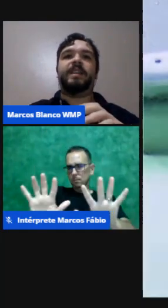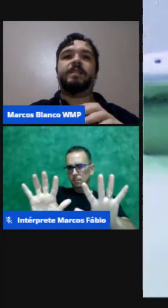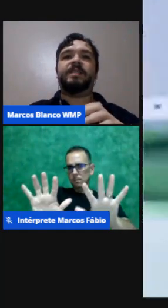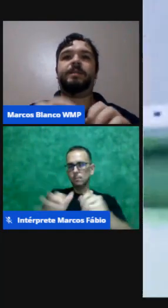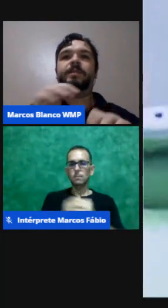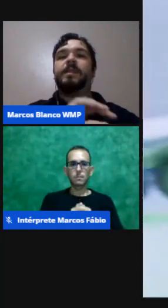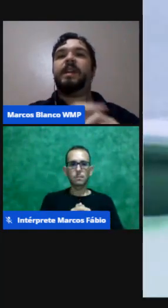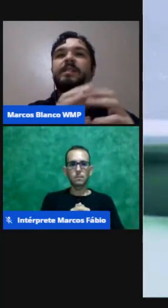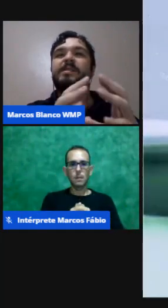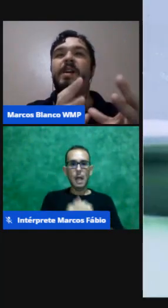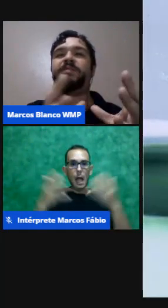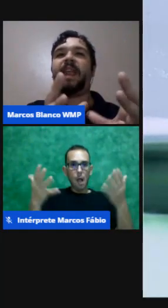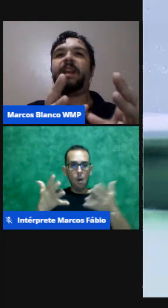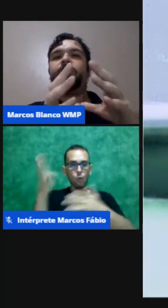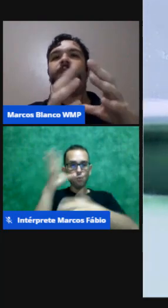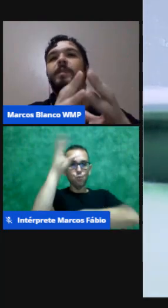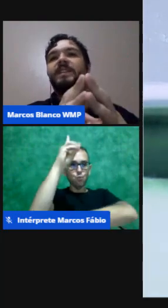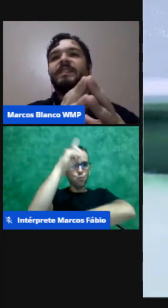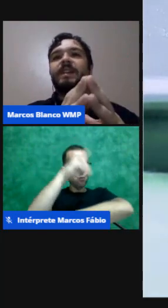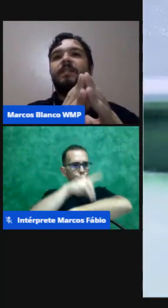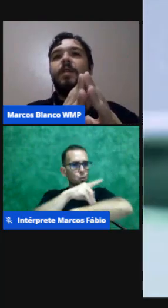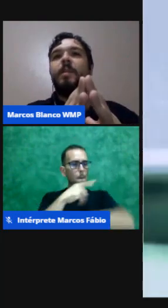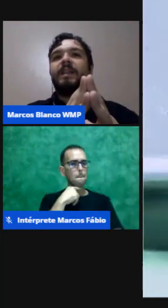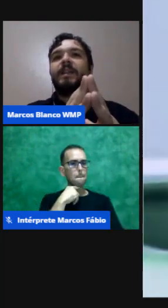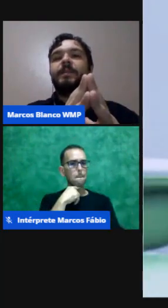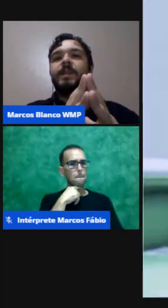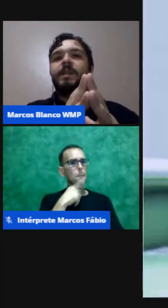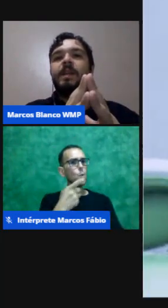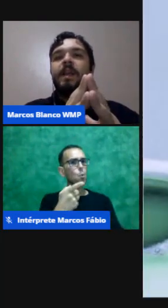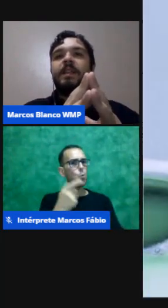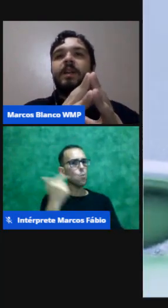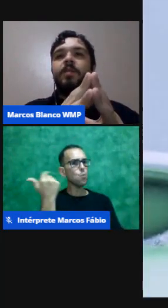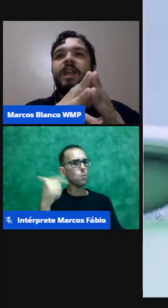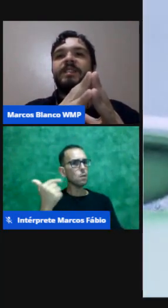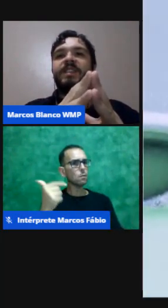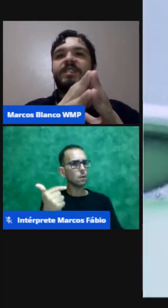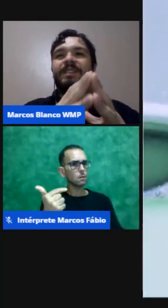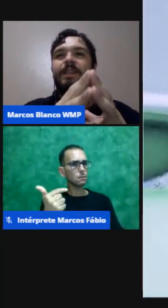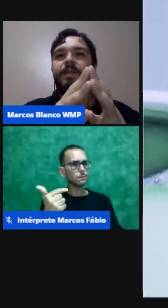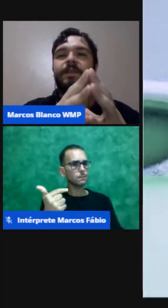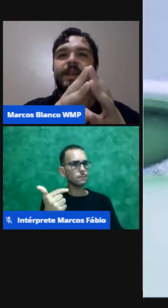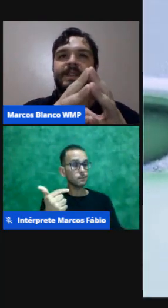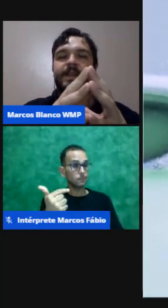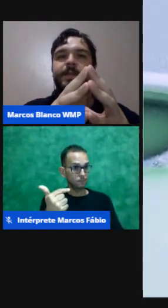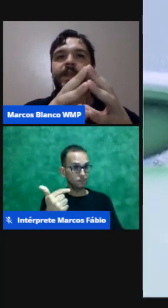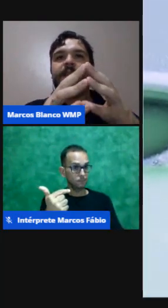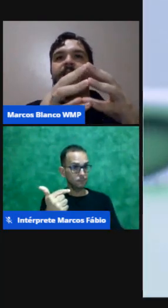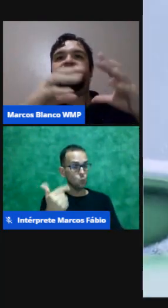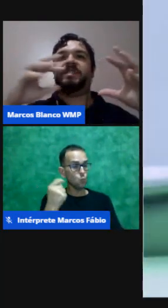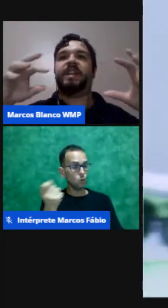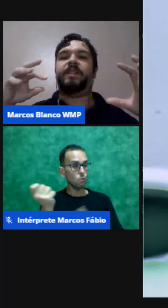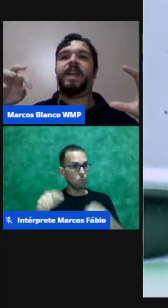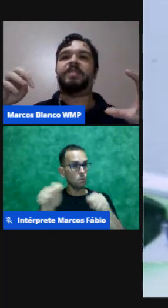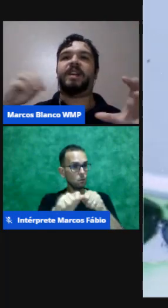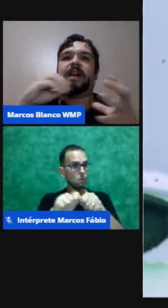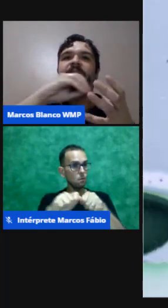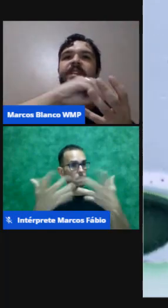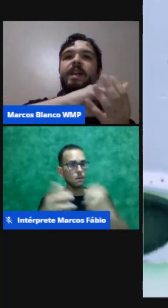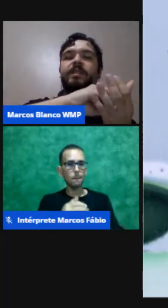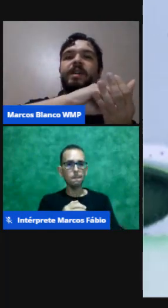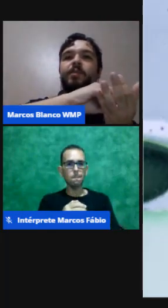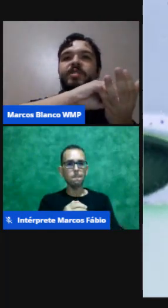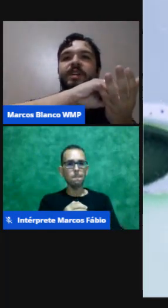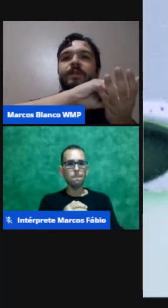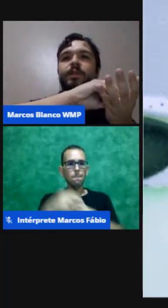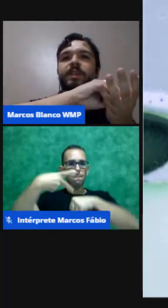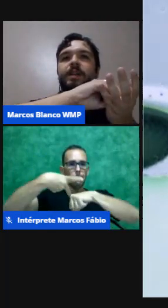O Aedes aegypti não tem naturalmente a Wolbachia. Então, o que a gente teve que fazer? A gente teve que retirar